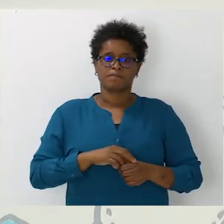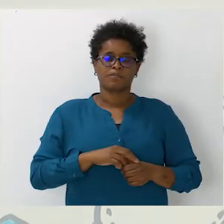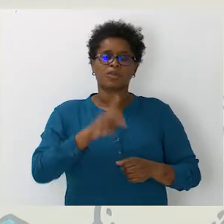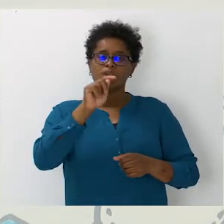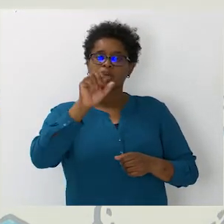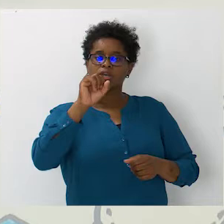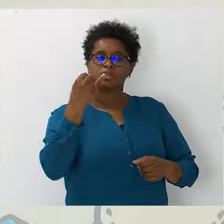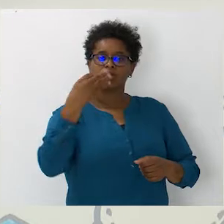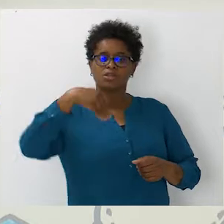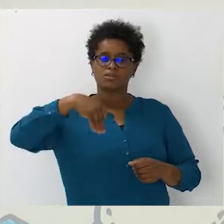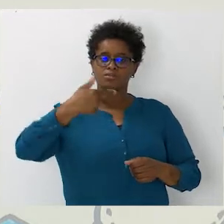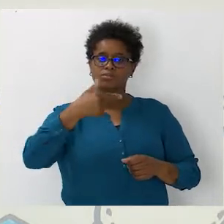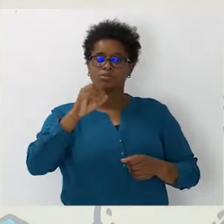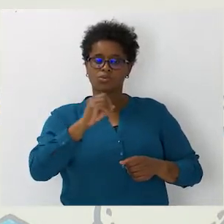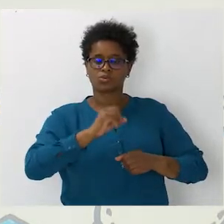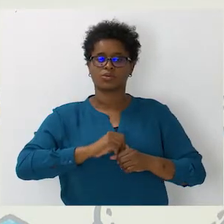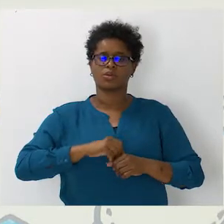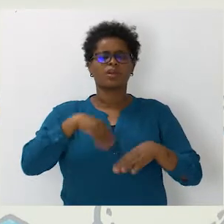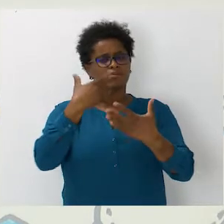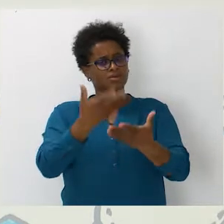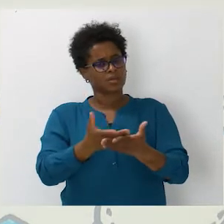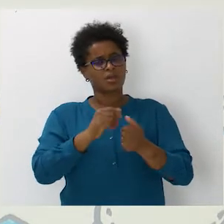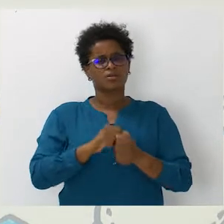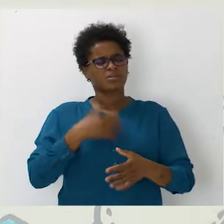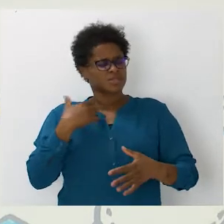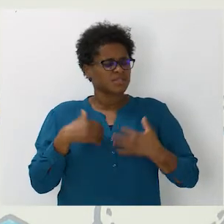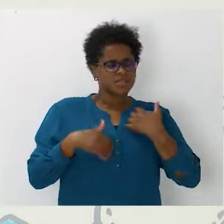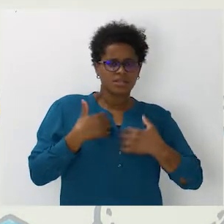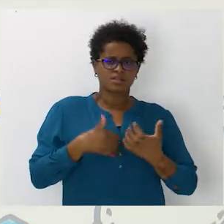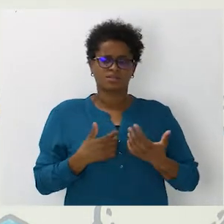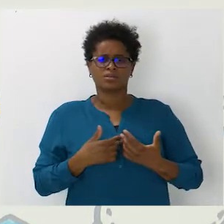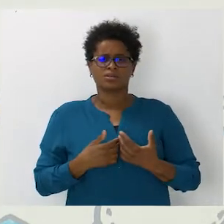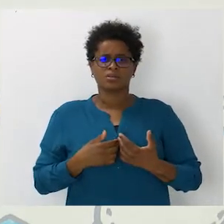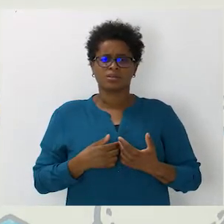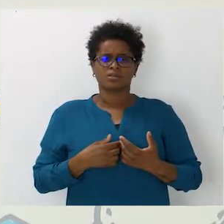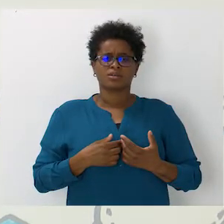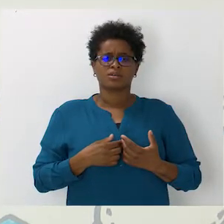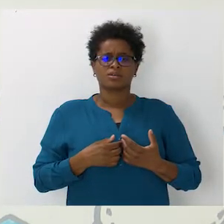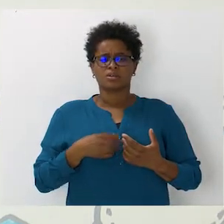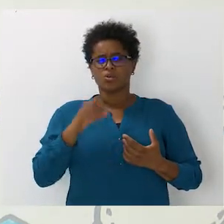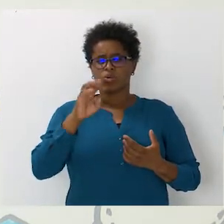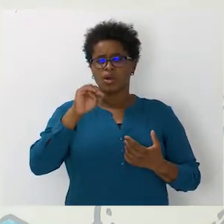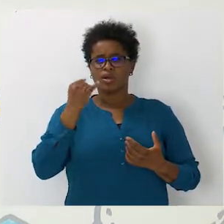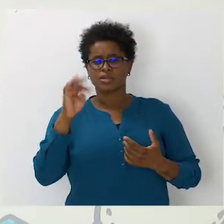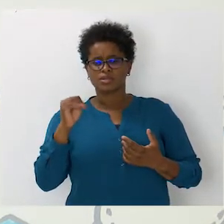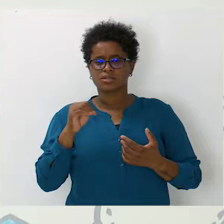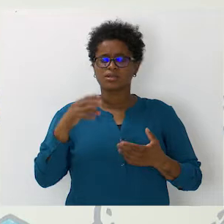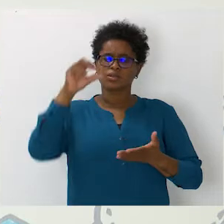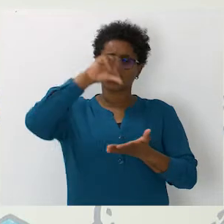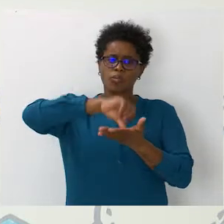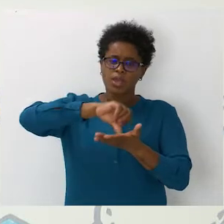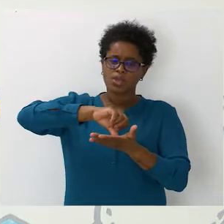o Egito dá uma sensação de que é um oásis no meio do